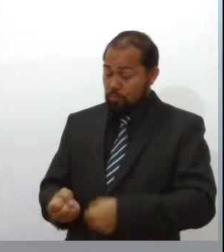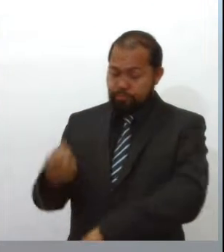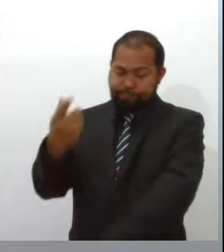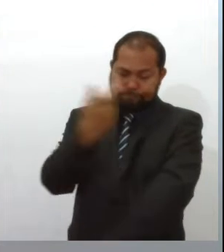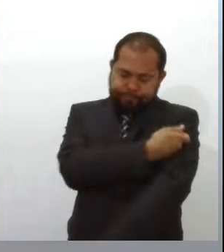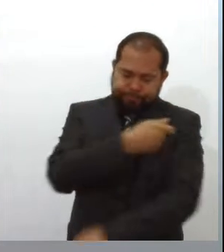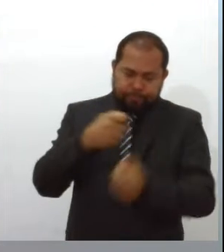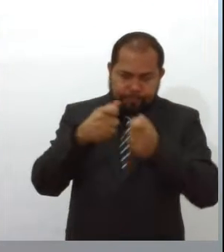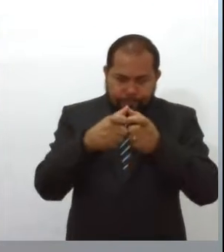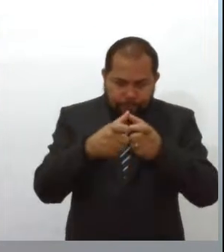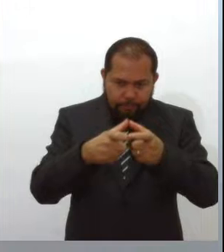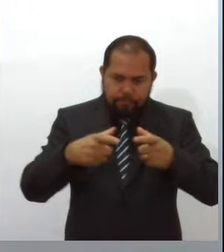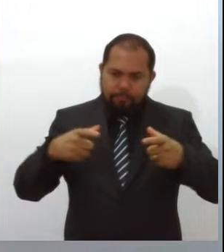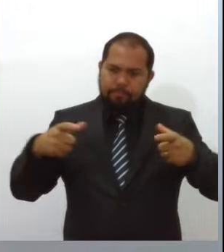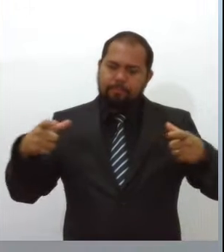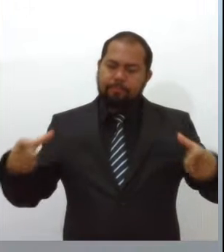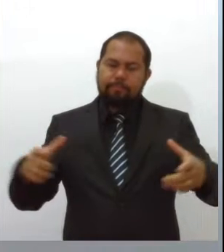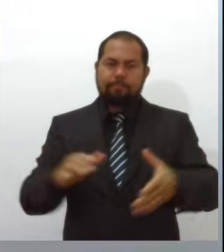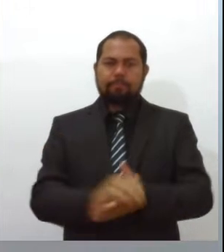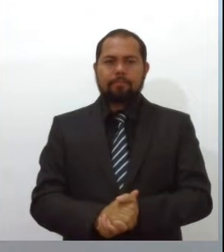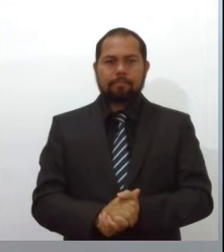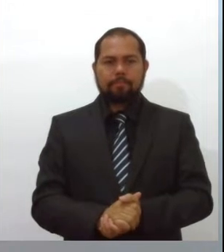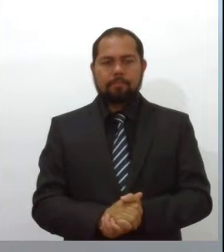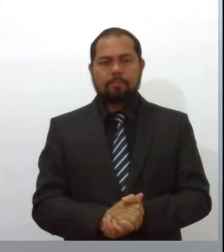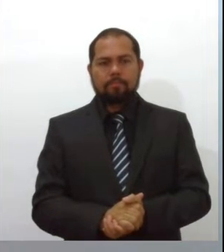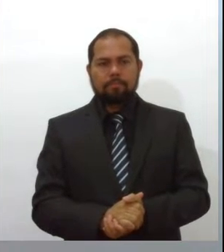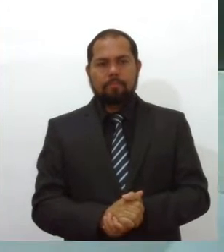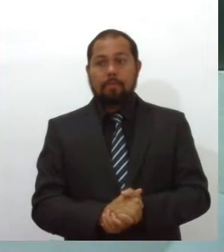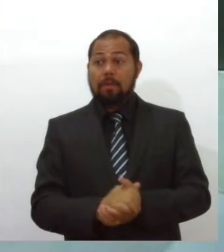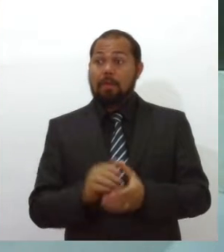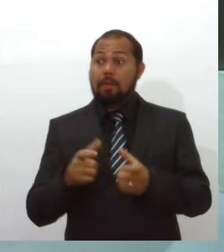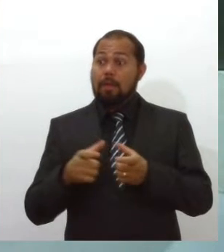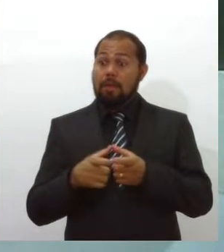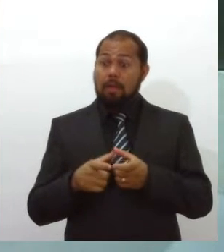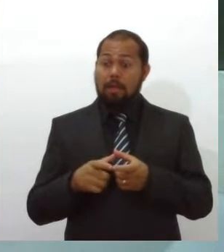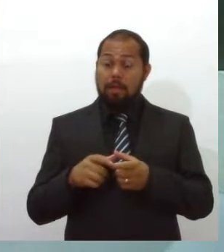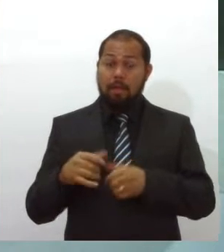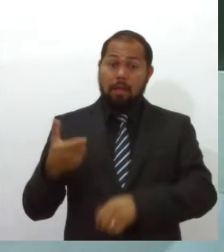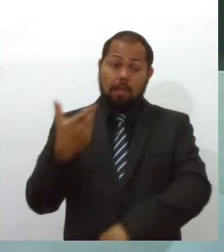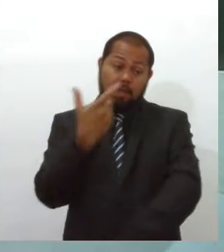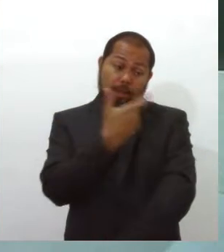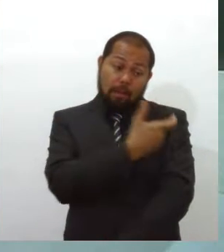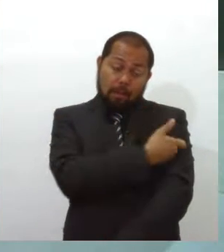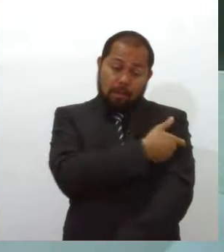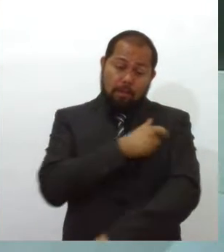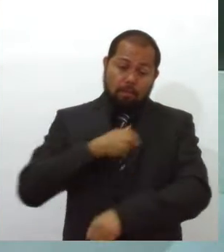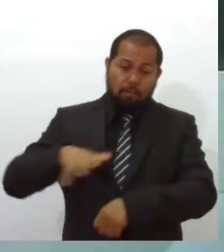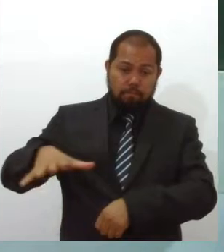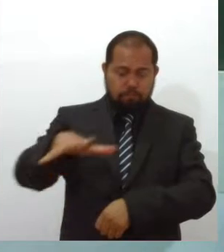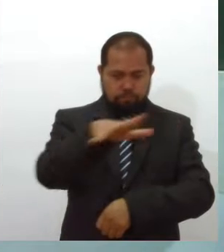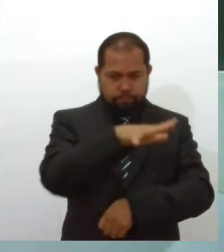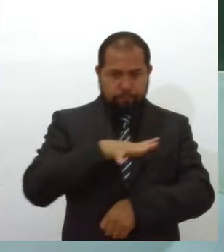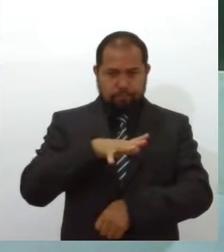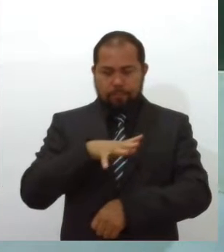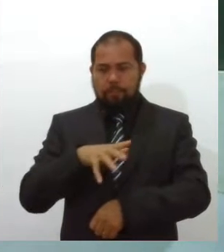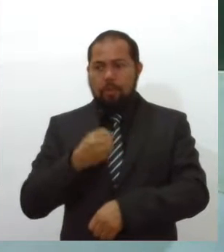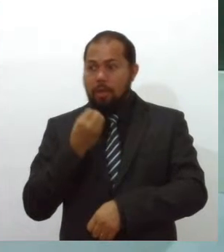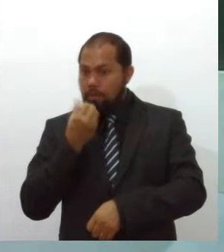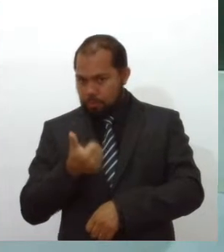vacinal. Essa cobertura vacinal ampliada, que é o ideal, né? Ela previne, como você bem